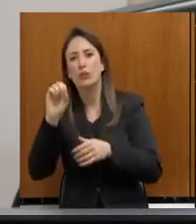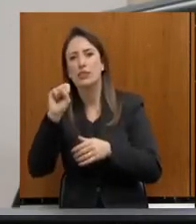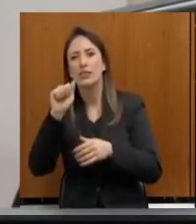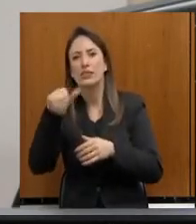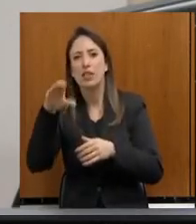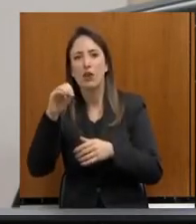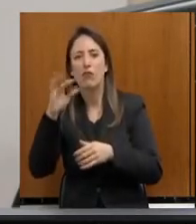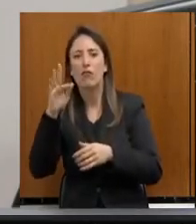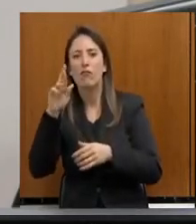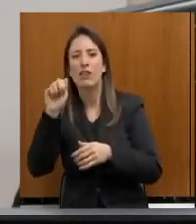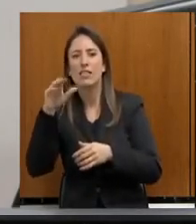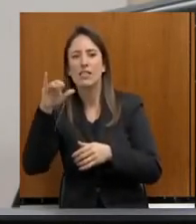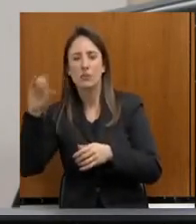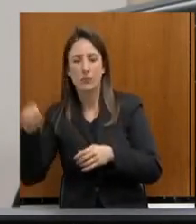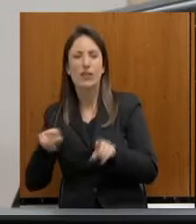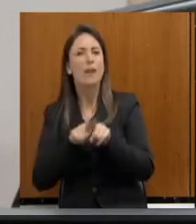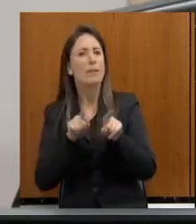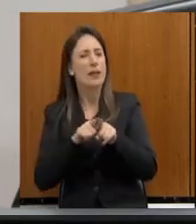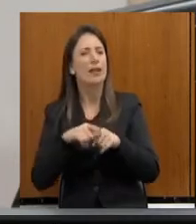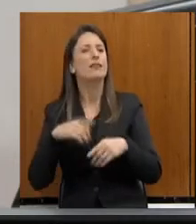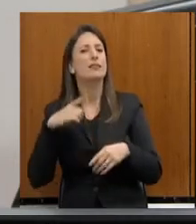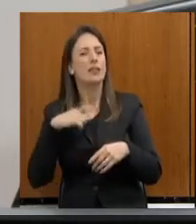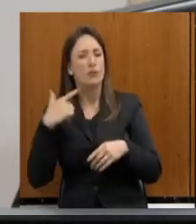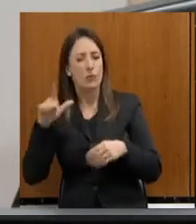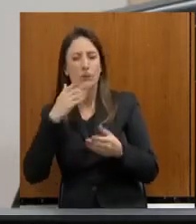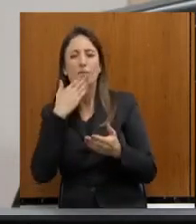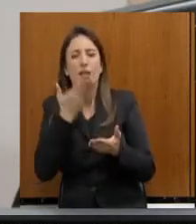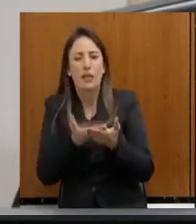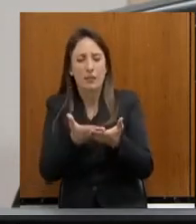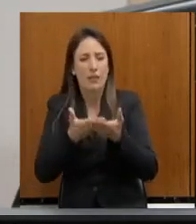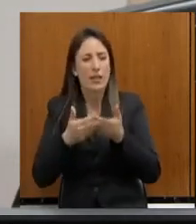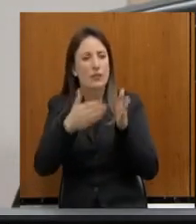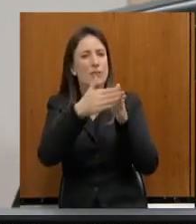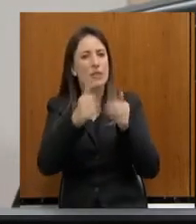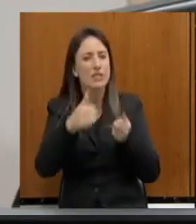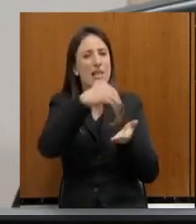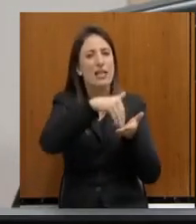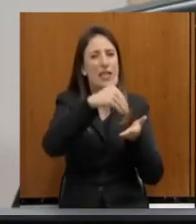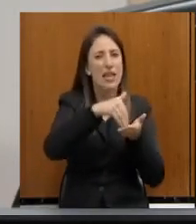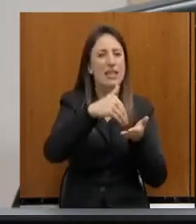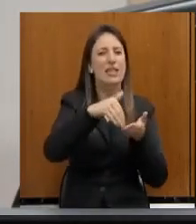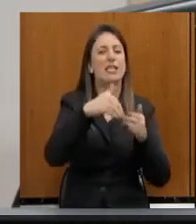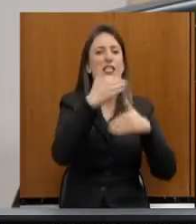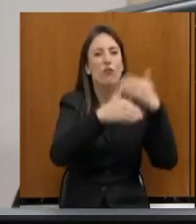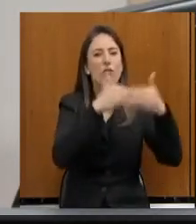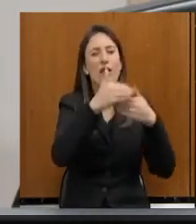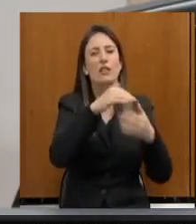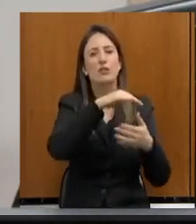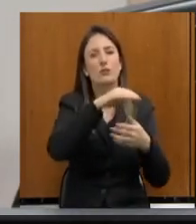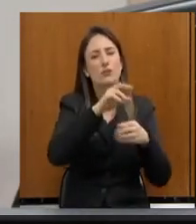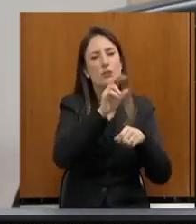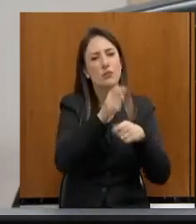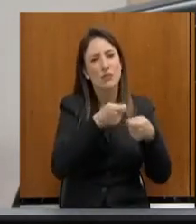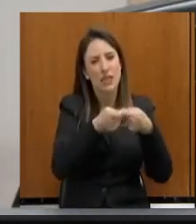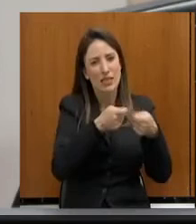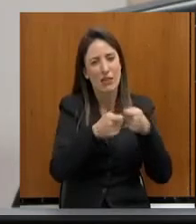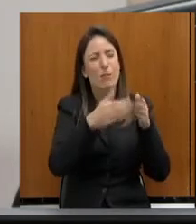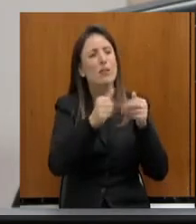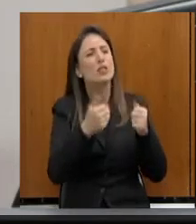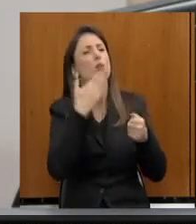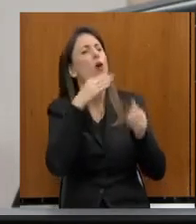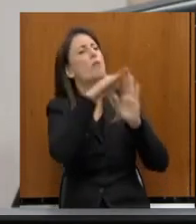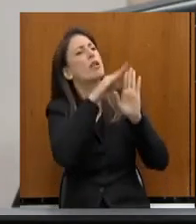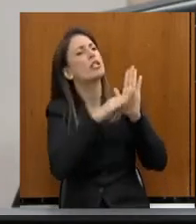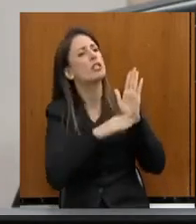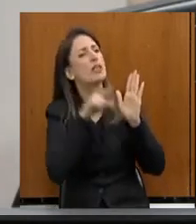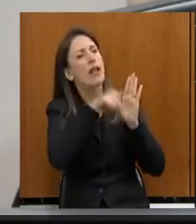é que seja encaminhado Secretaria de Estado de meio ambiente desenvolvimento sustentável pedido de informações sobre Quais medidas estão sendo adotadas por esta secretaria para